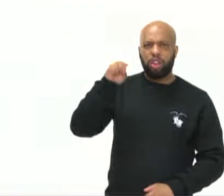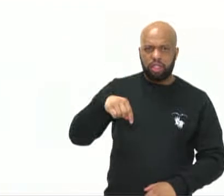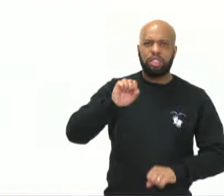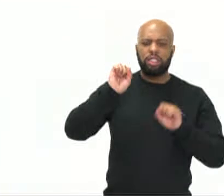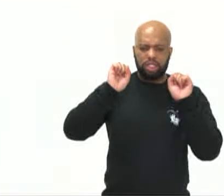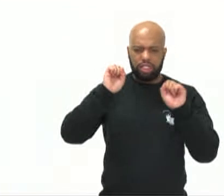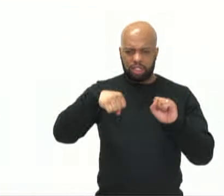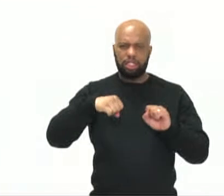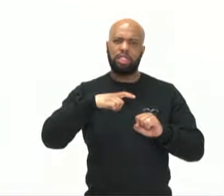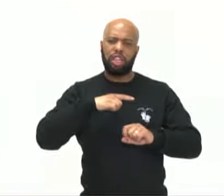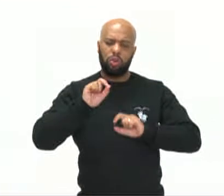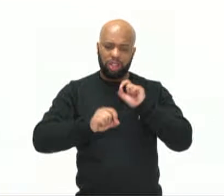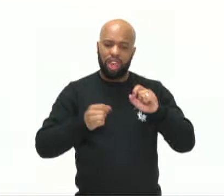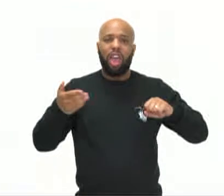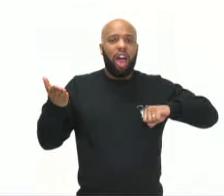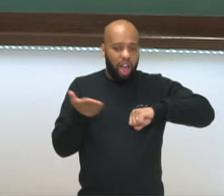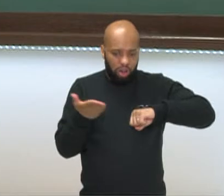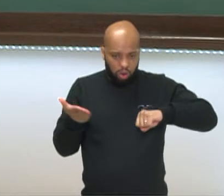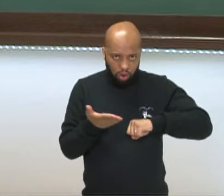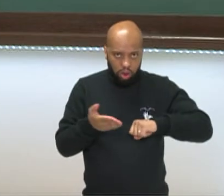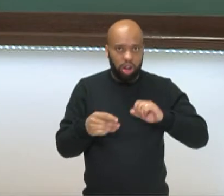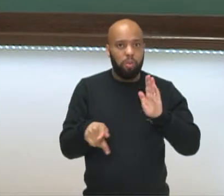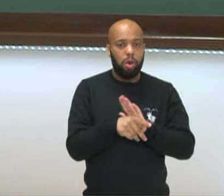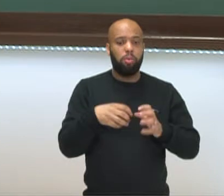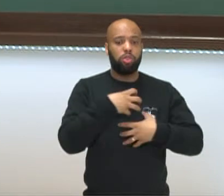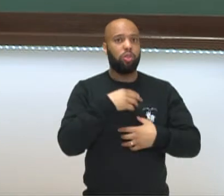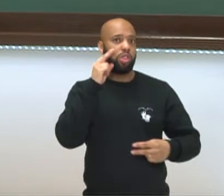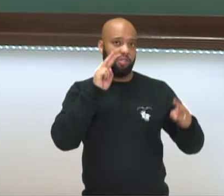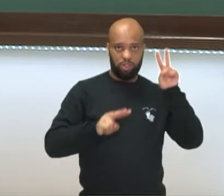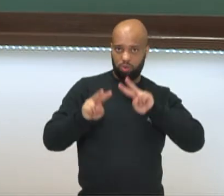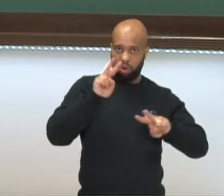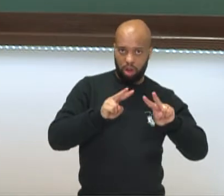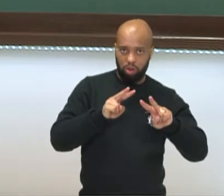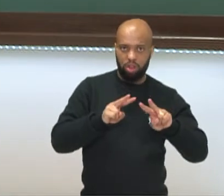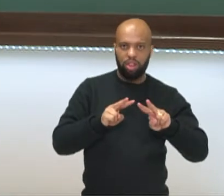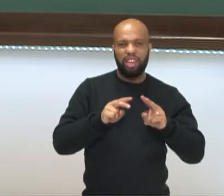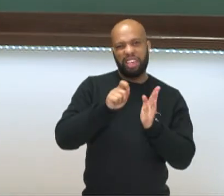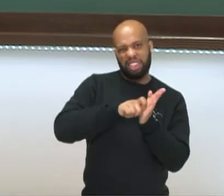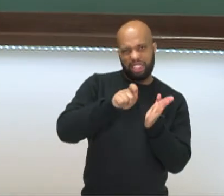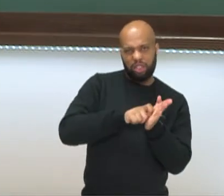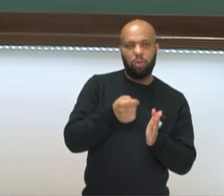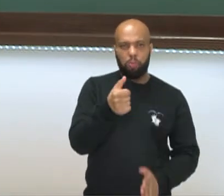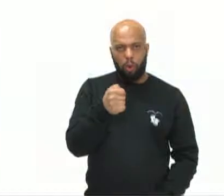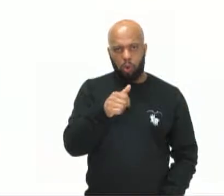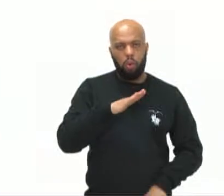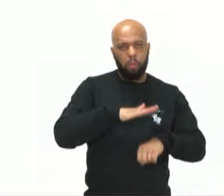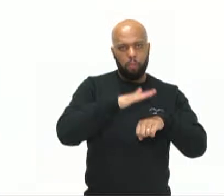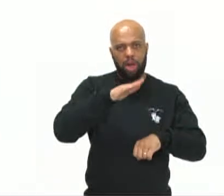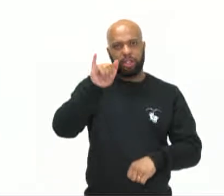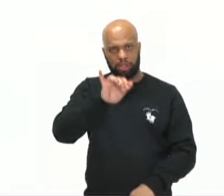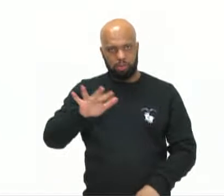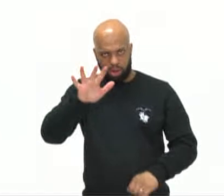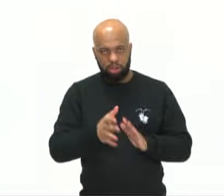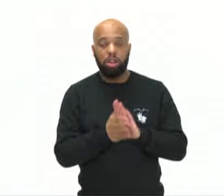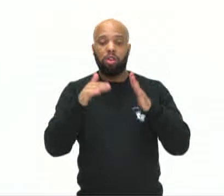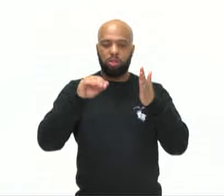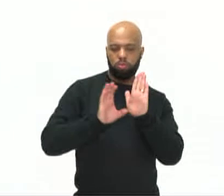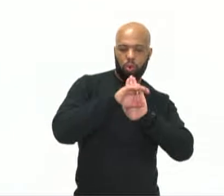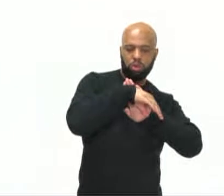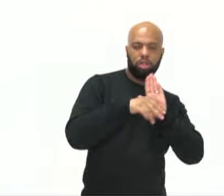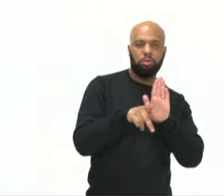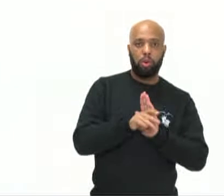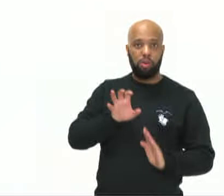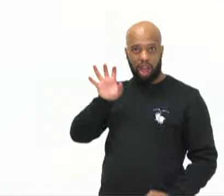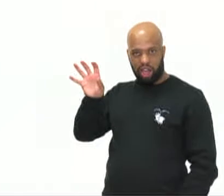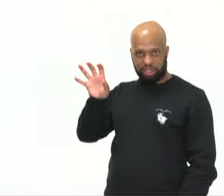pela visualidade. Então, se perceba que não tem muitas coisas escritas, são mais imagens, né? Podemos conceituar o infográfico segundo